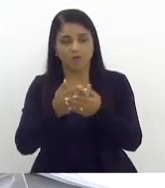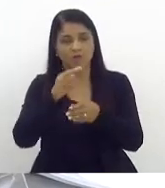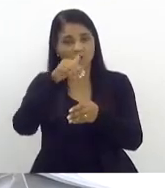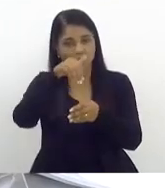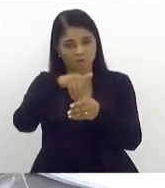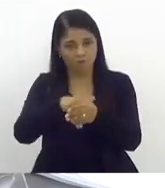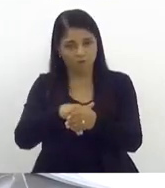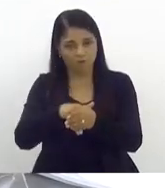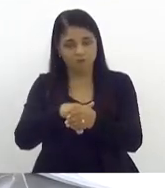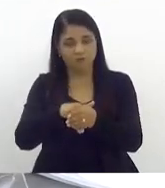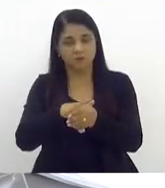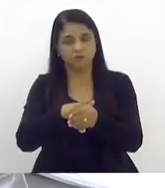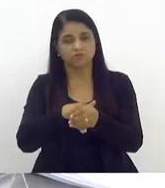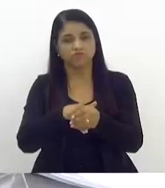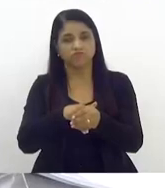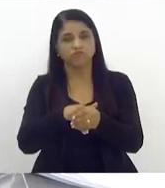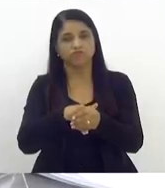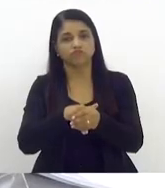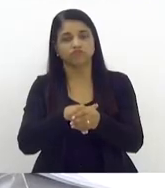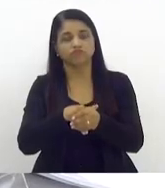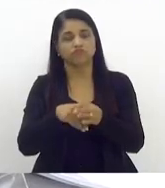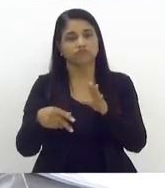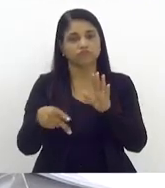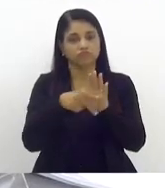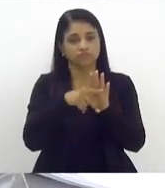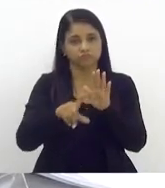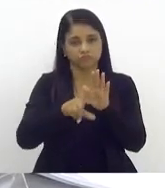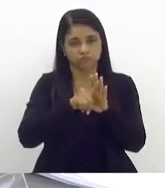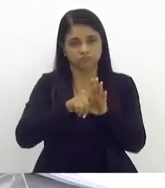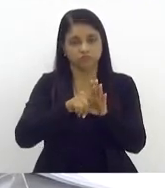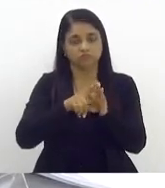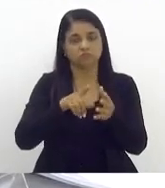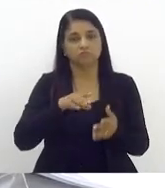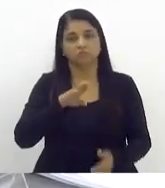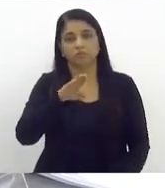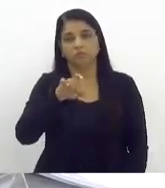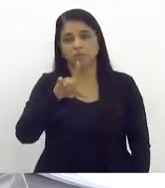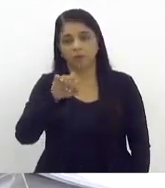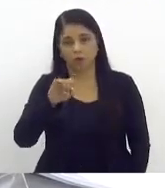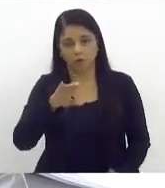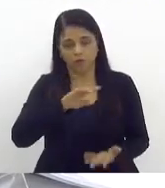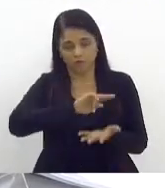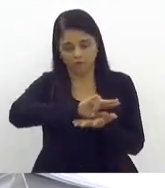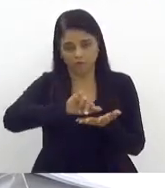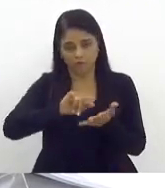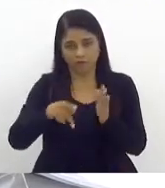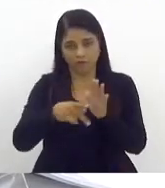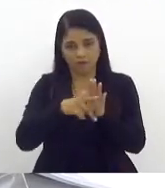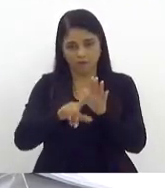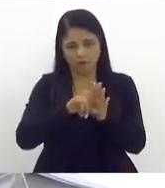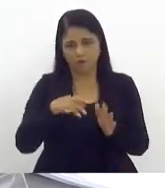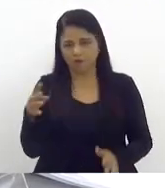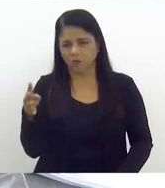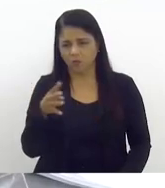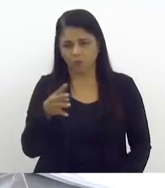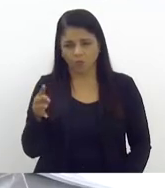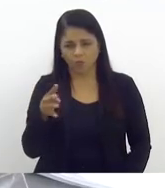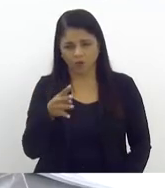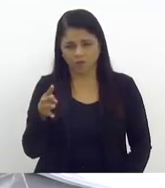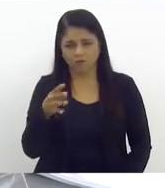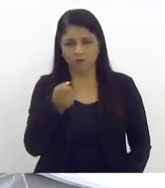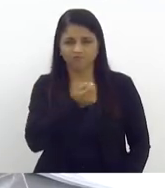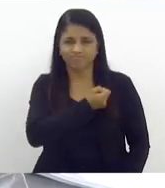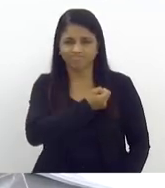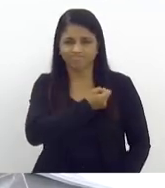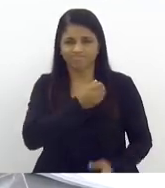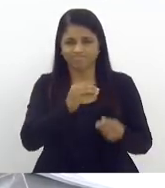que é daqui até o final da pauta. Desculpa, até o 44. Tem o 44, que aí já adentra as